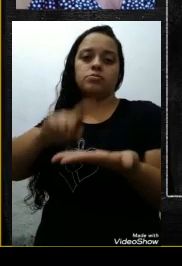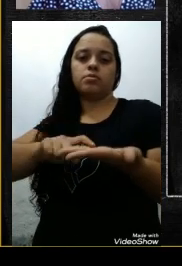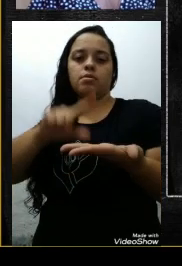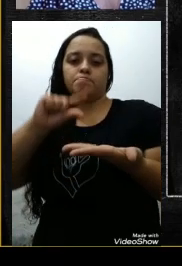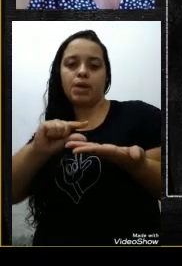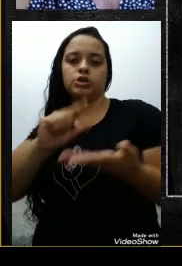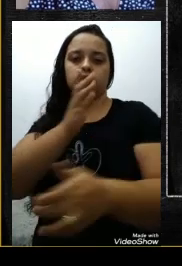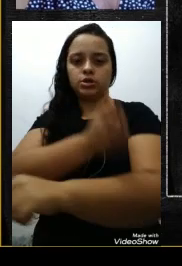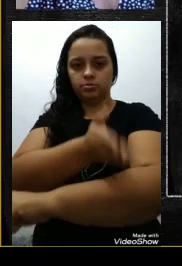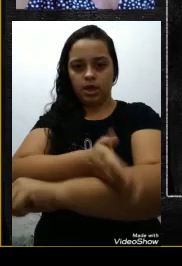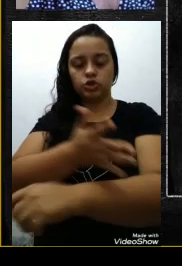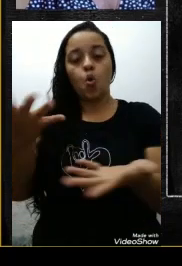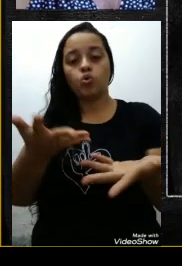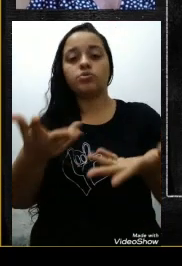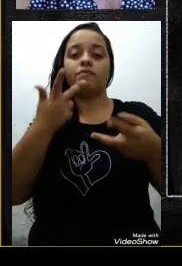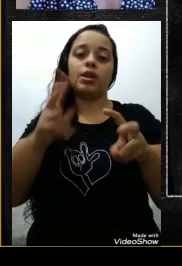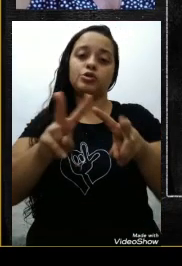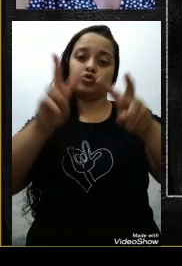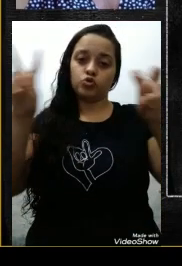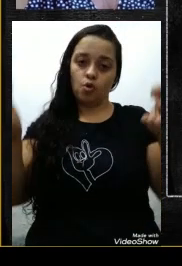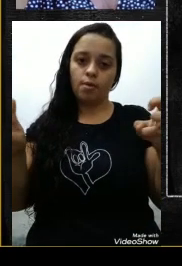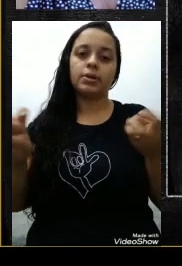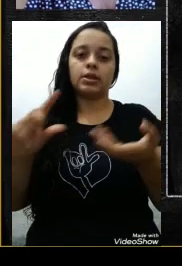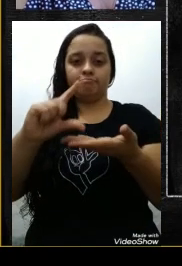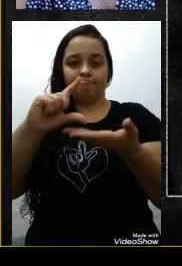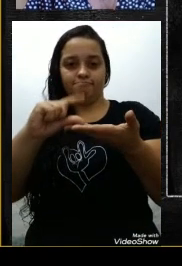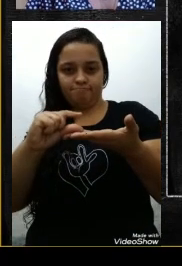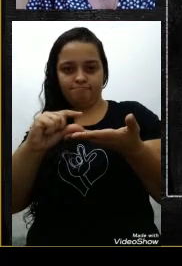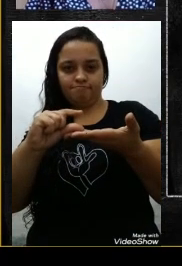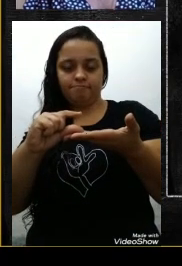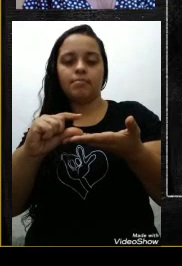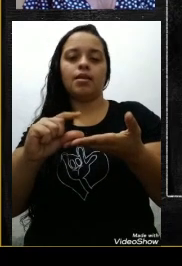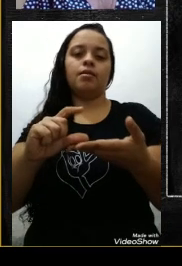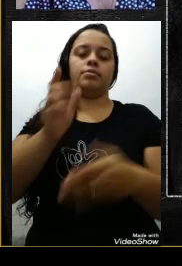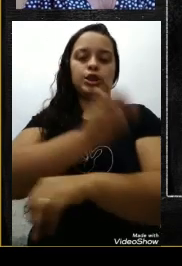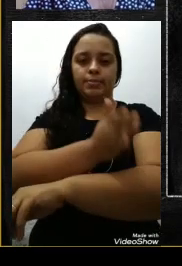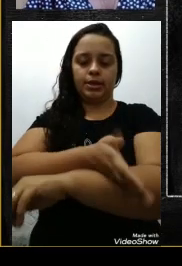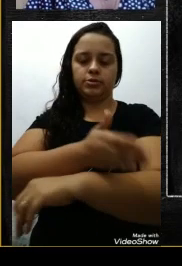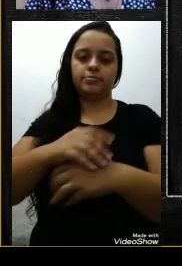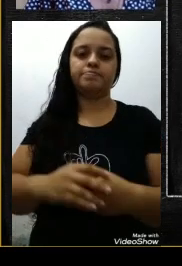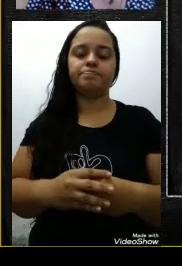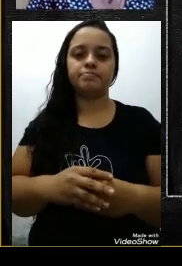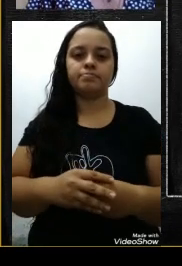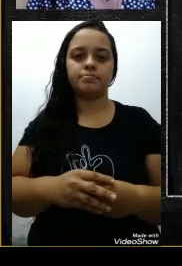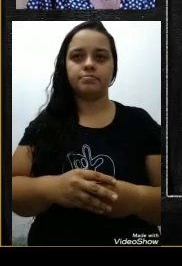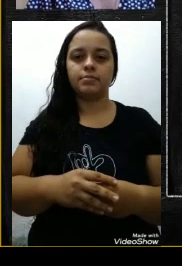e a Baixa Idade Média. E a parte que nós vamos falar fica, como já disse, no final da Baixa Idade